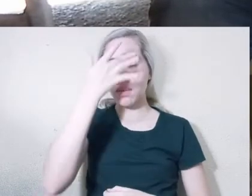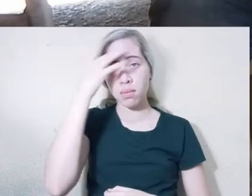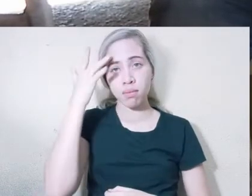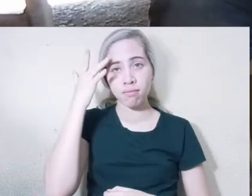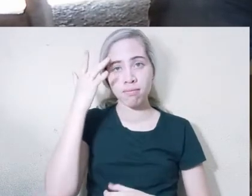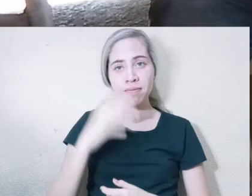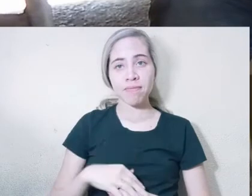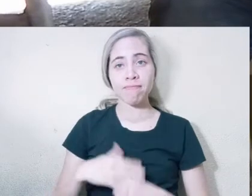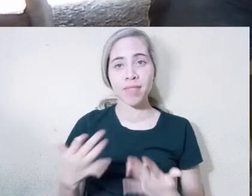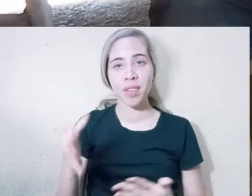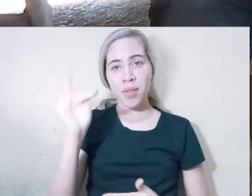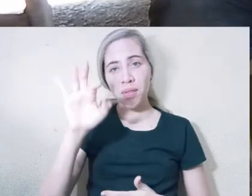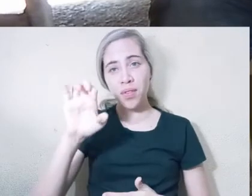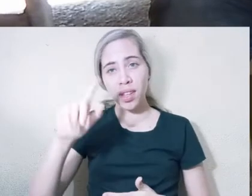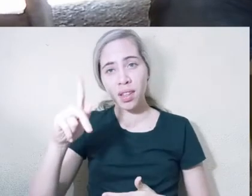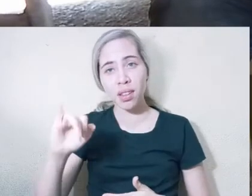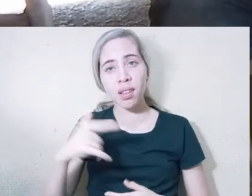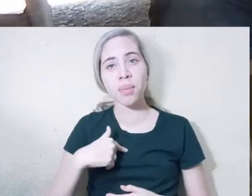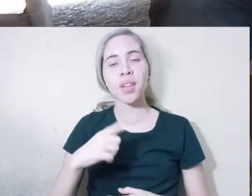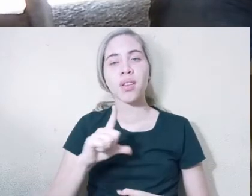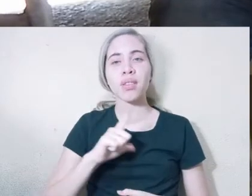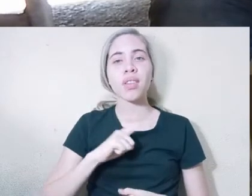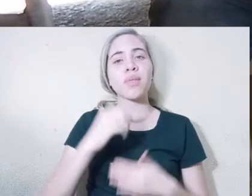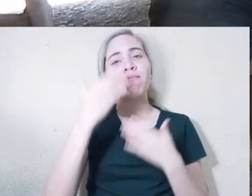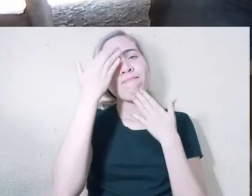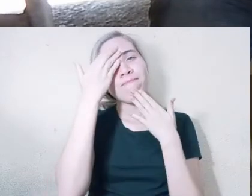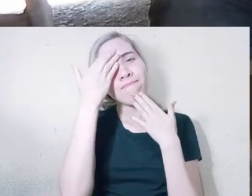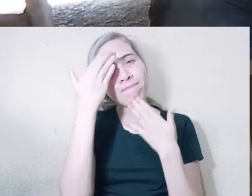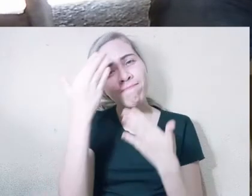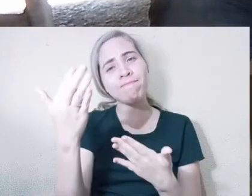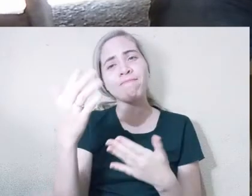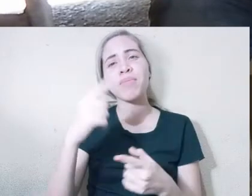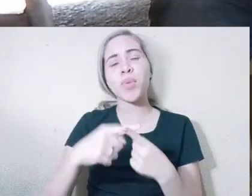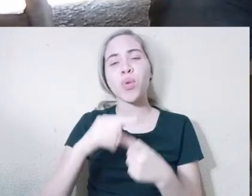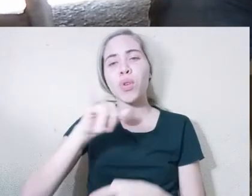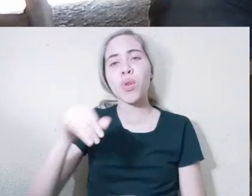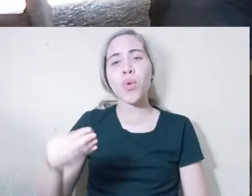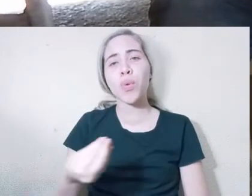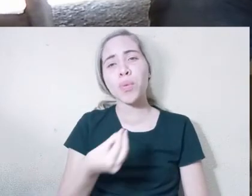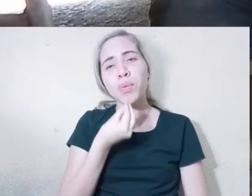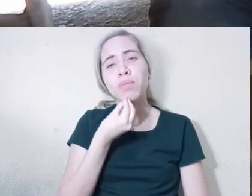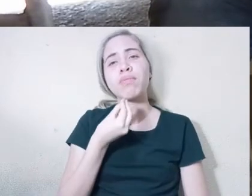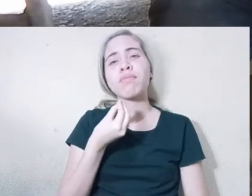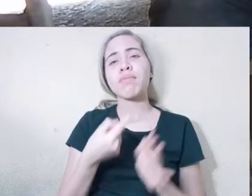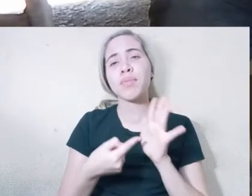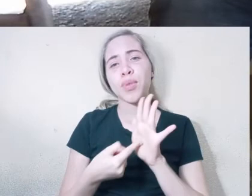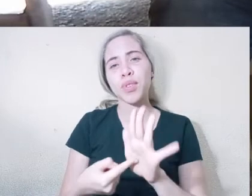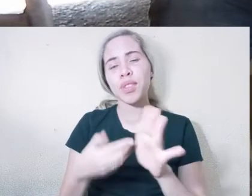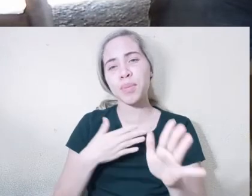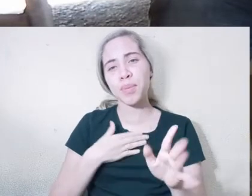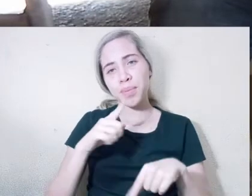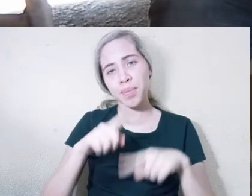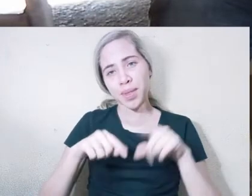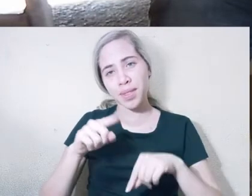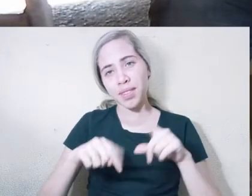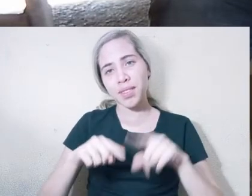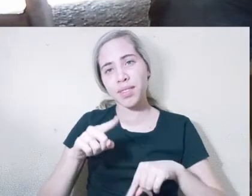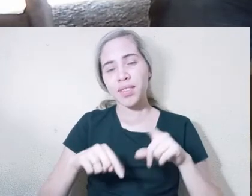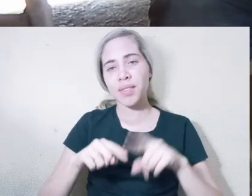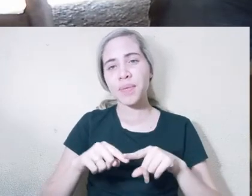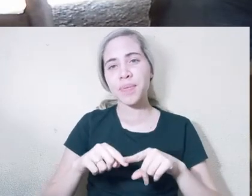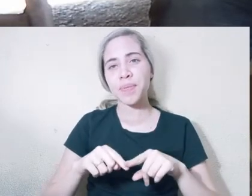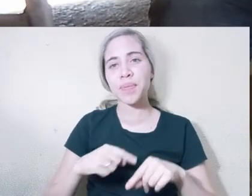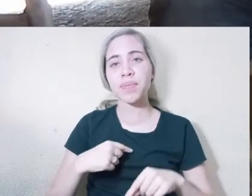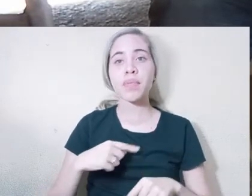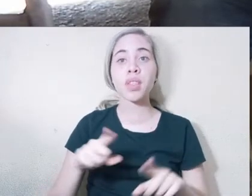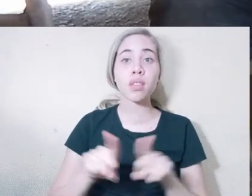pode falar com o pessoal aí. Felipe, é assim, eu que tenho que agradecer, né, pela oportunidade de estar apresentando minhas peças,